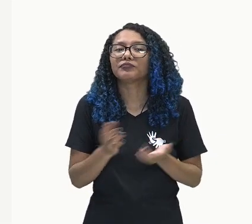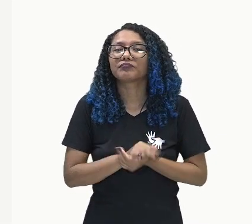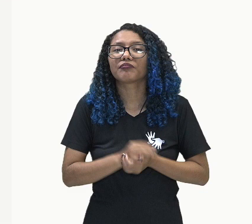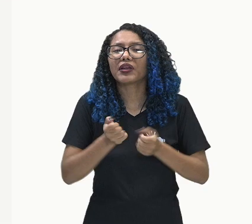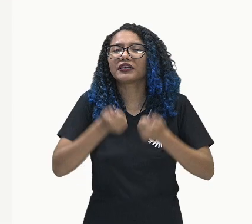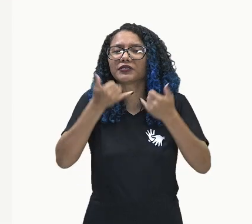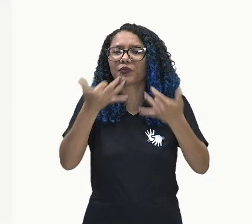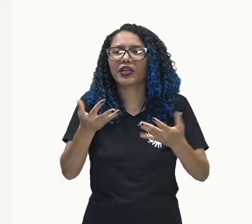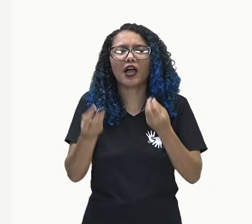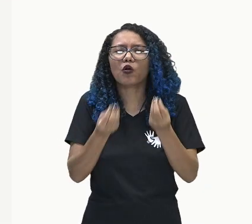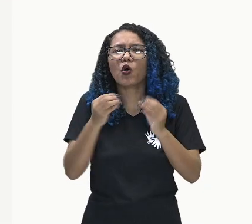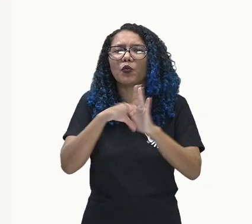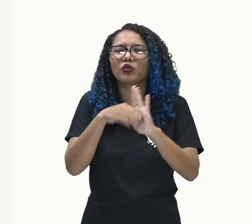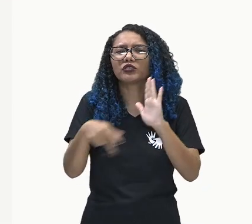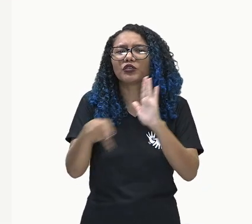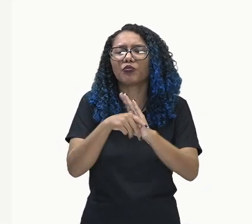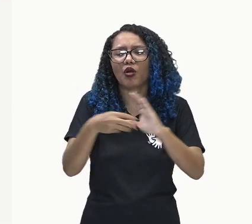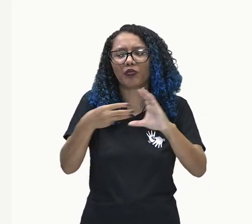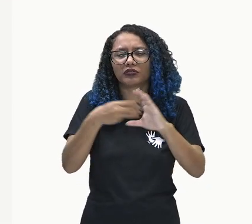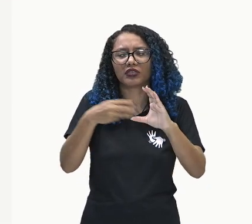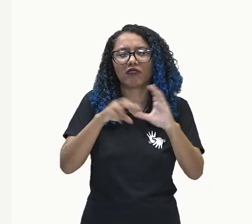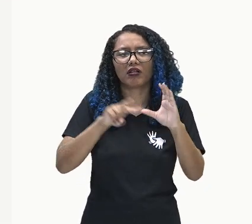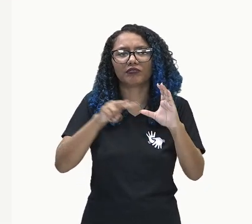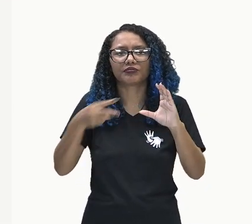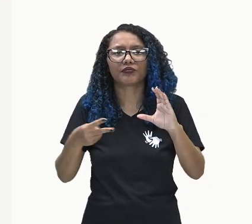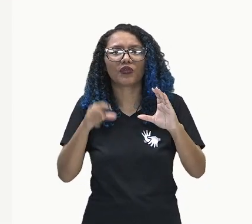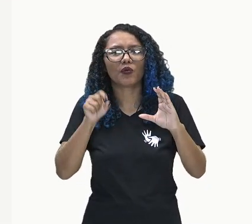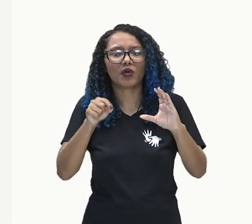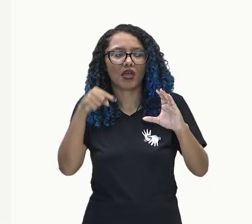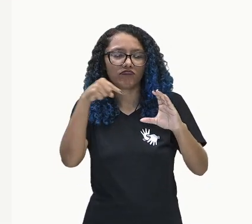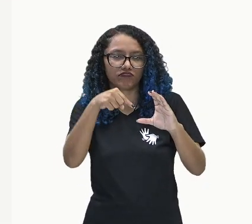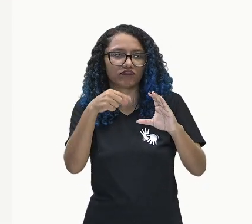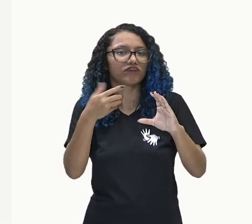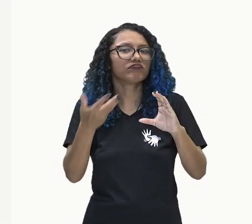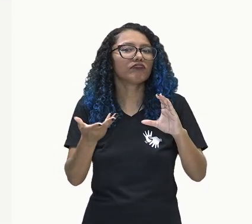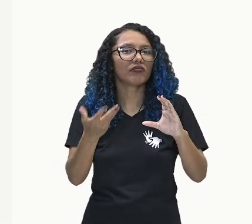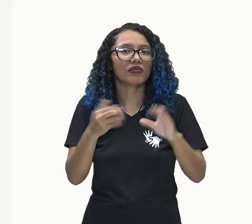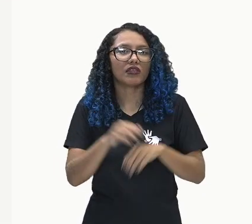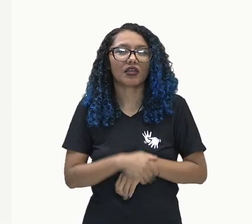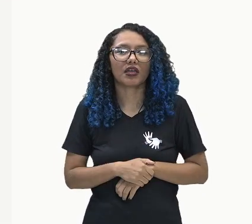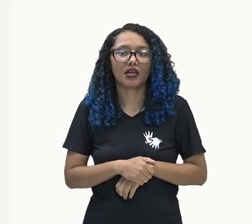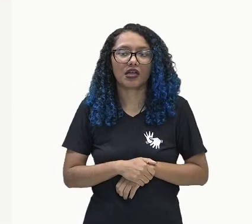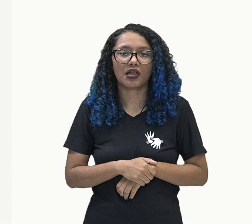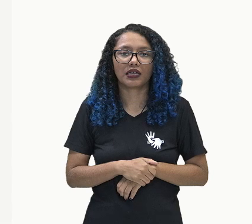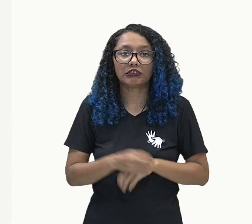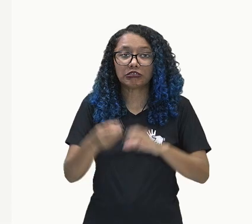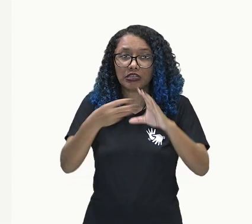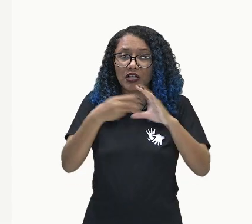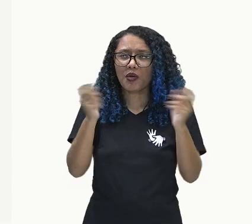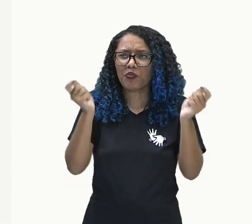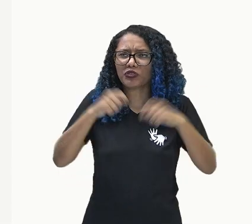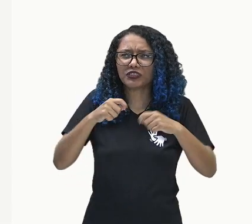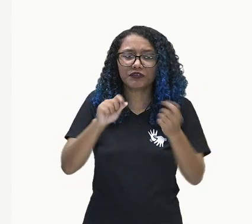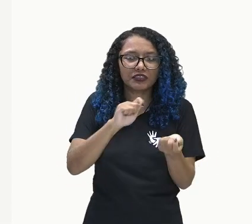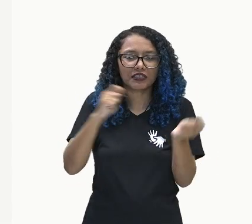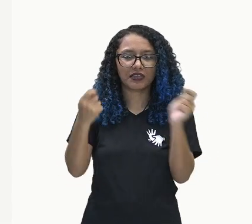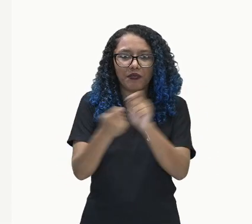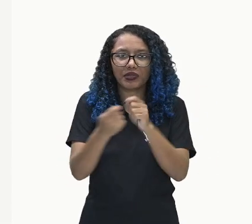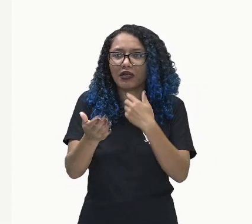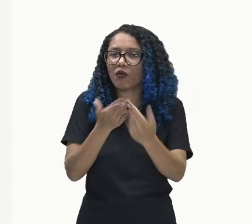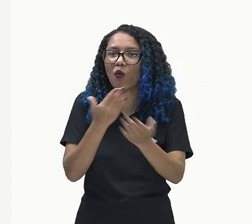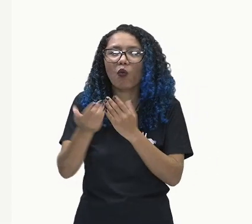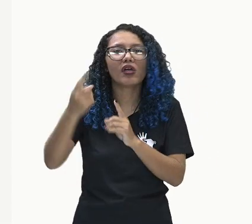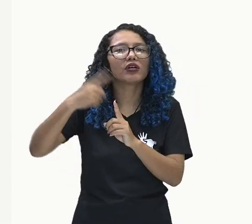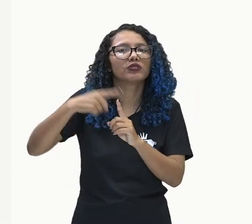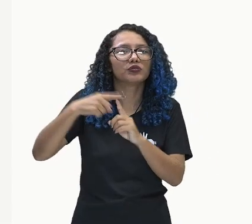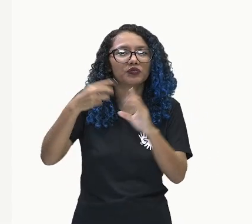conceito das células-troncos, que são células indiferenciadas, ou seja, elas têm potencial para ser qualquer tipo de célula